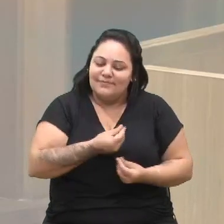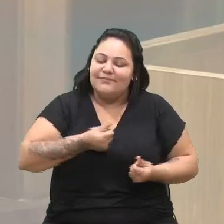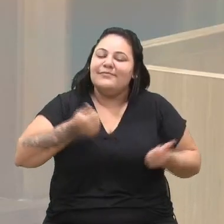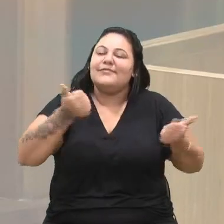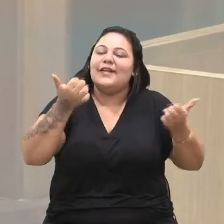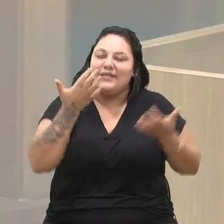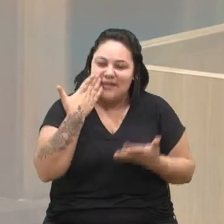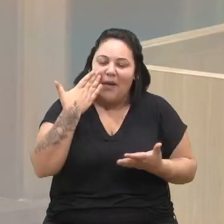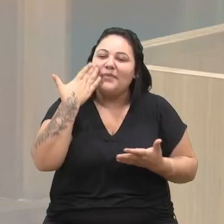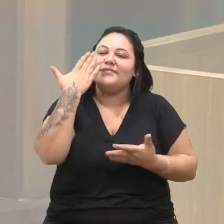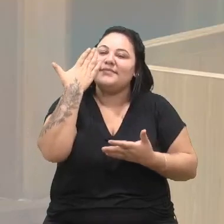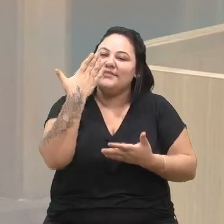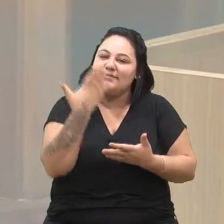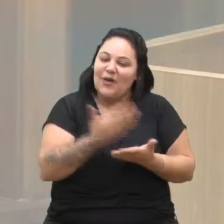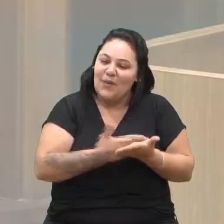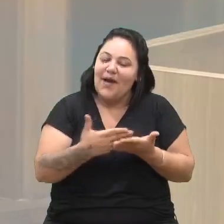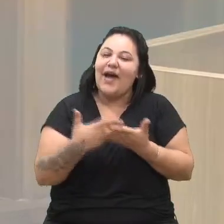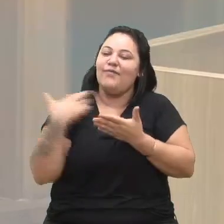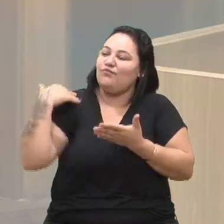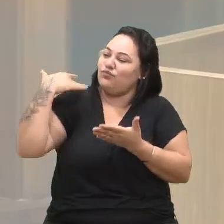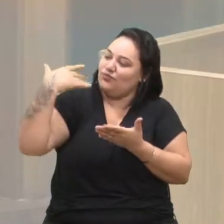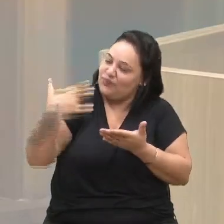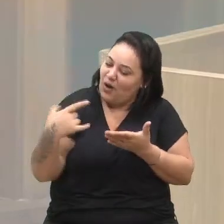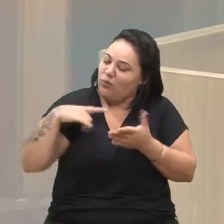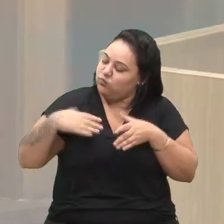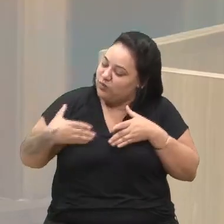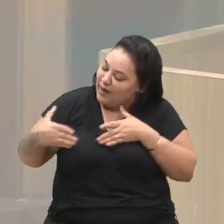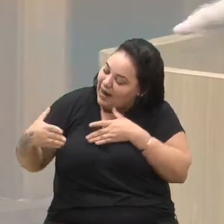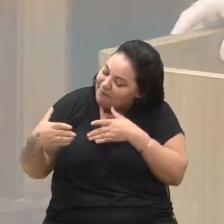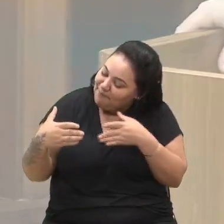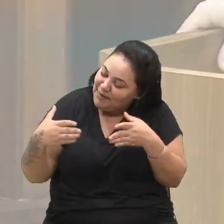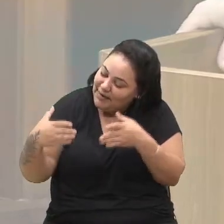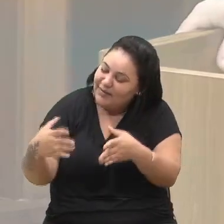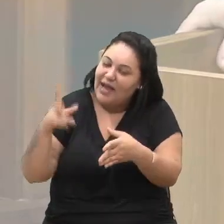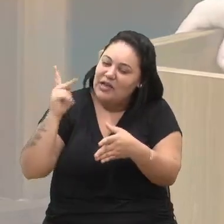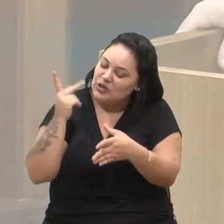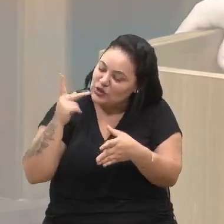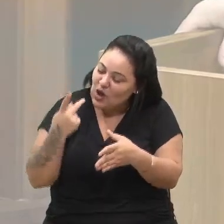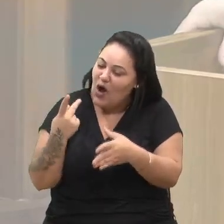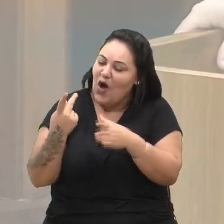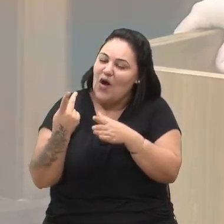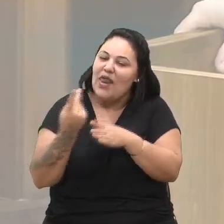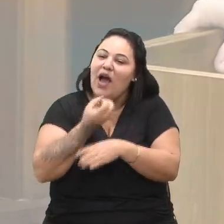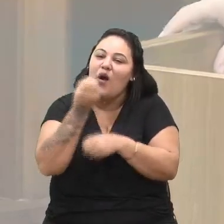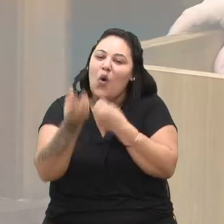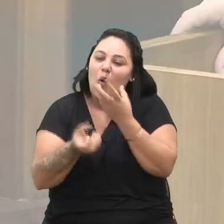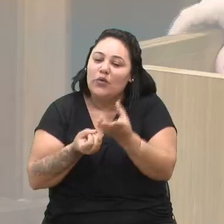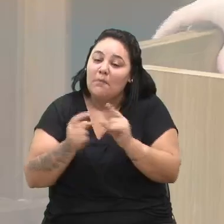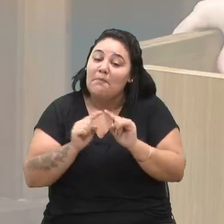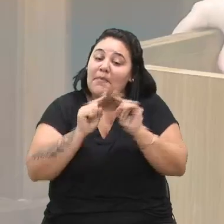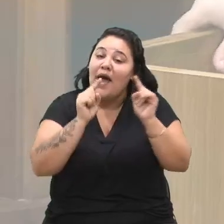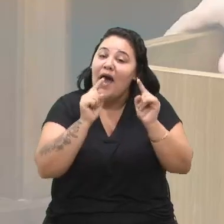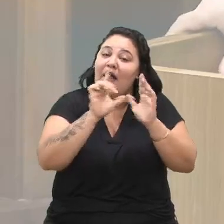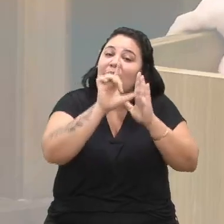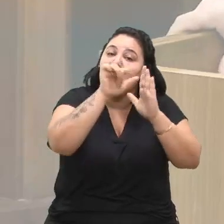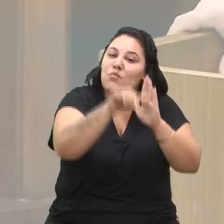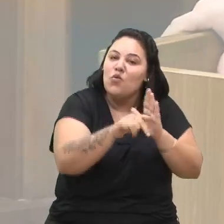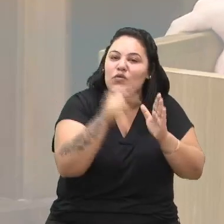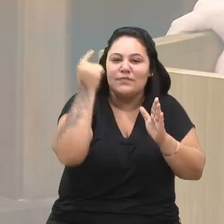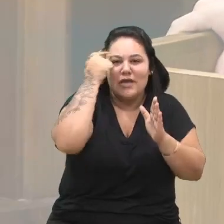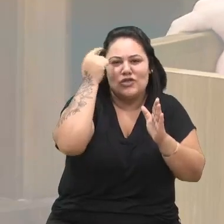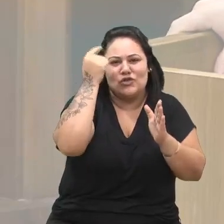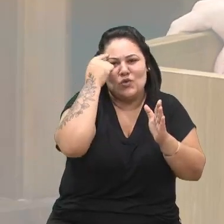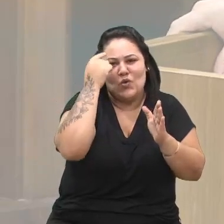a história, começa aquilo que a gente tem de melhor para depois pensar na questão do comércio. Então, por isso que eu faço a